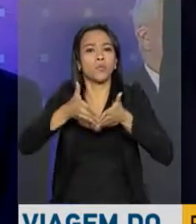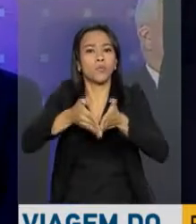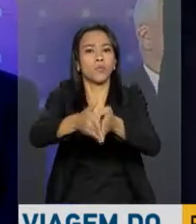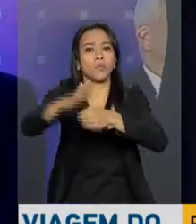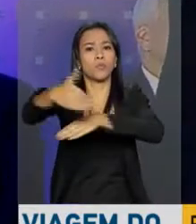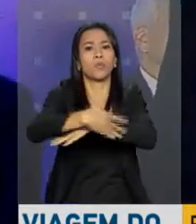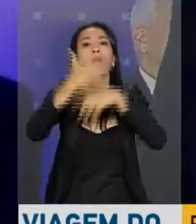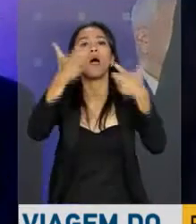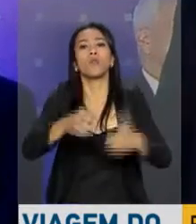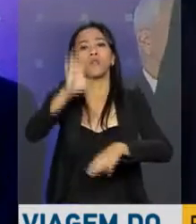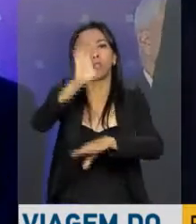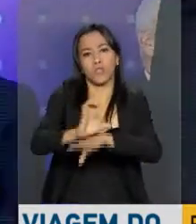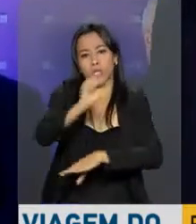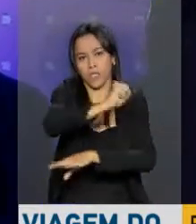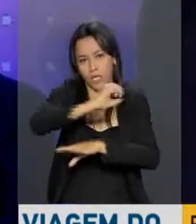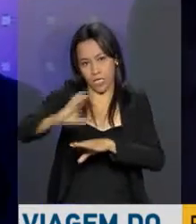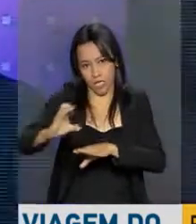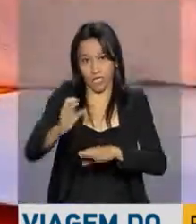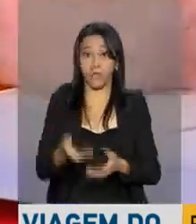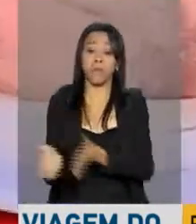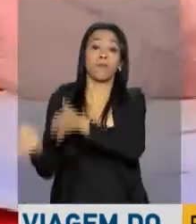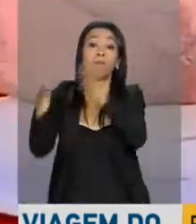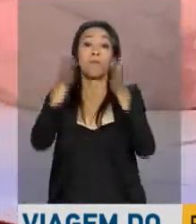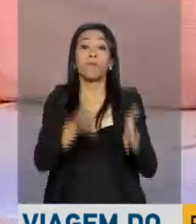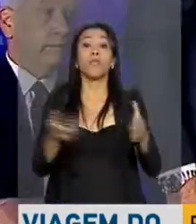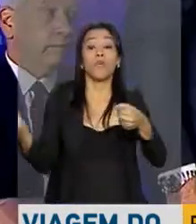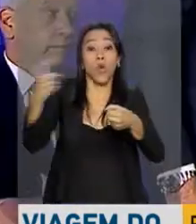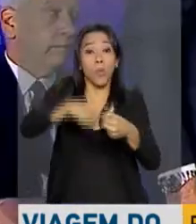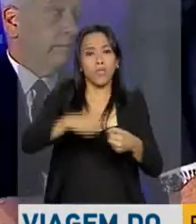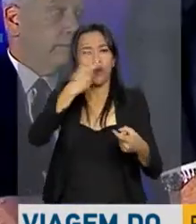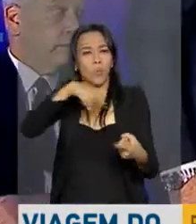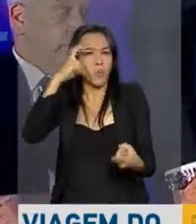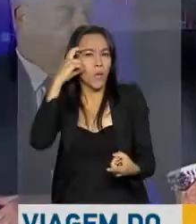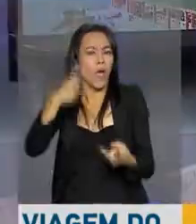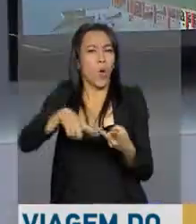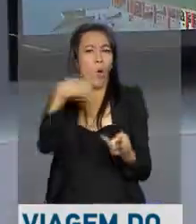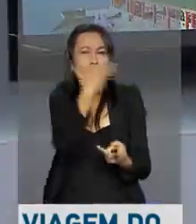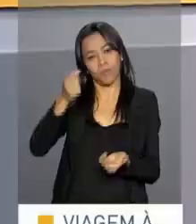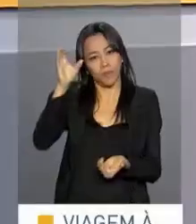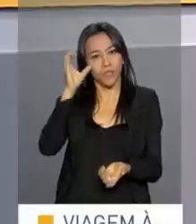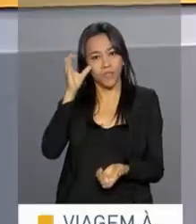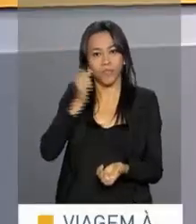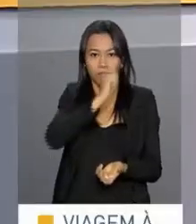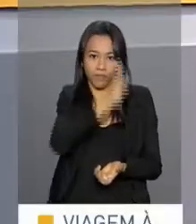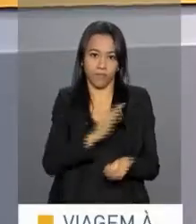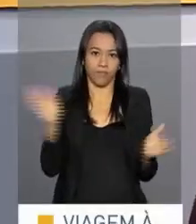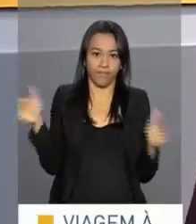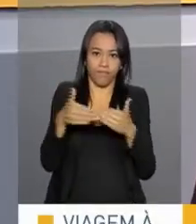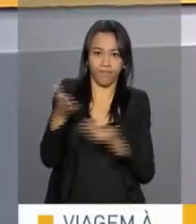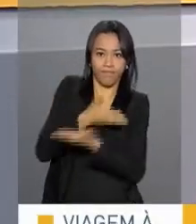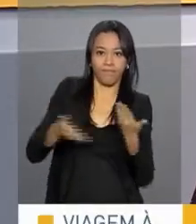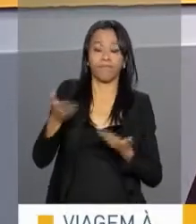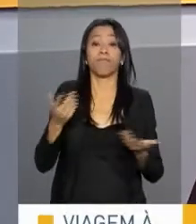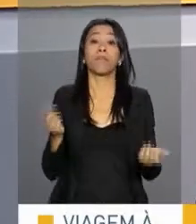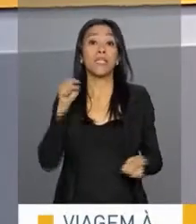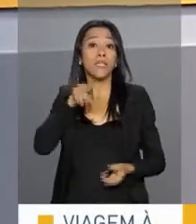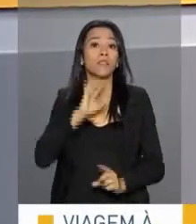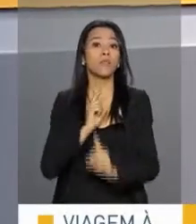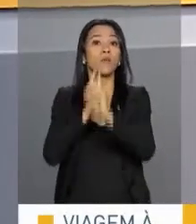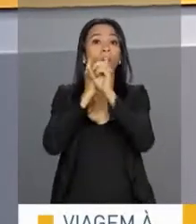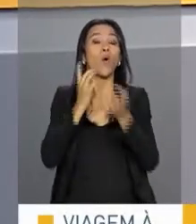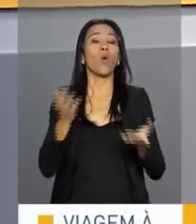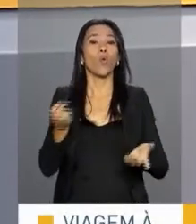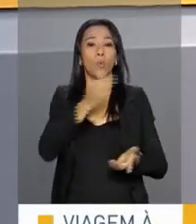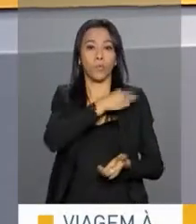Santa Catarina para exportação de grãos e cooperação cultural em música e cinema. No encontro, o ministro do